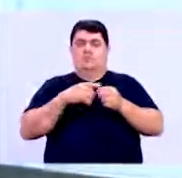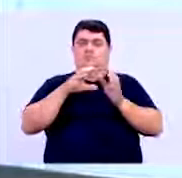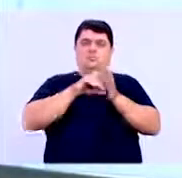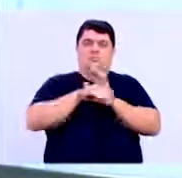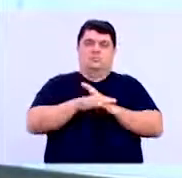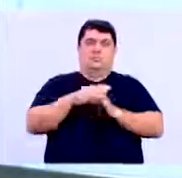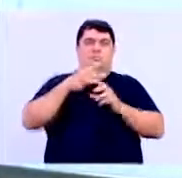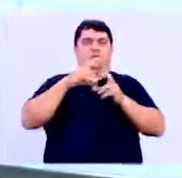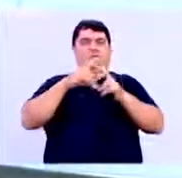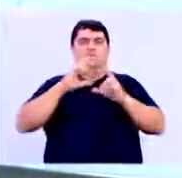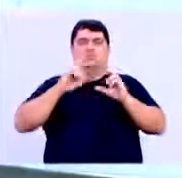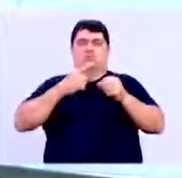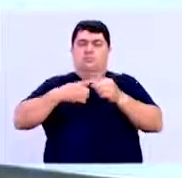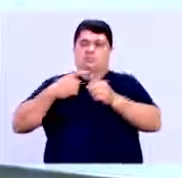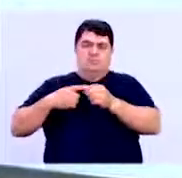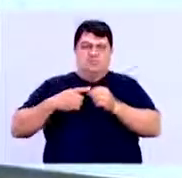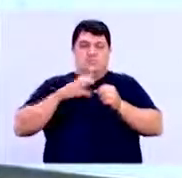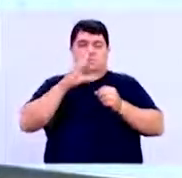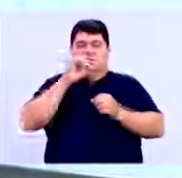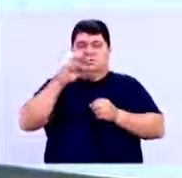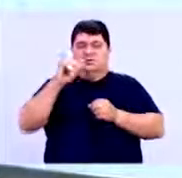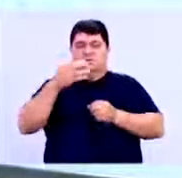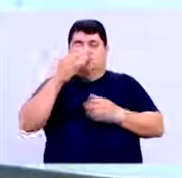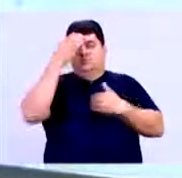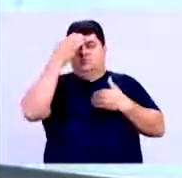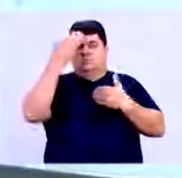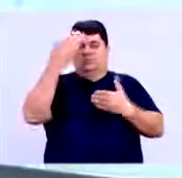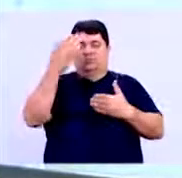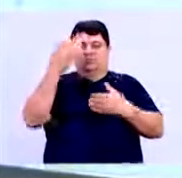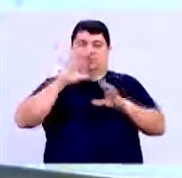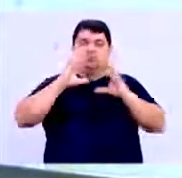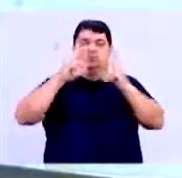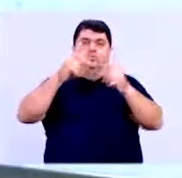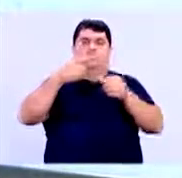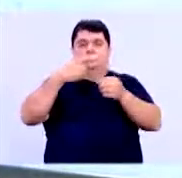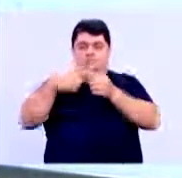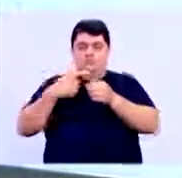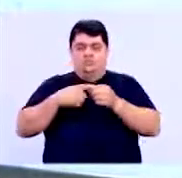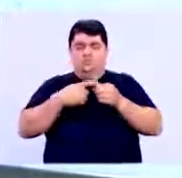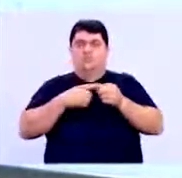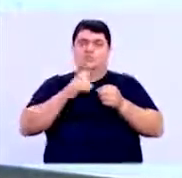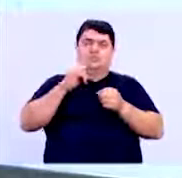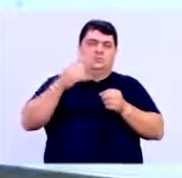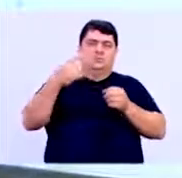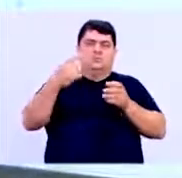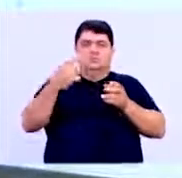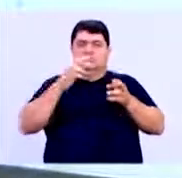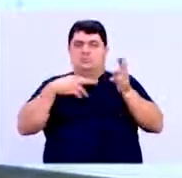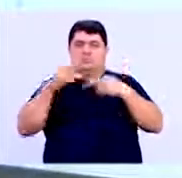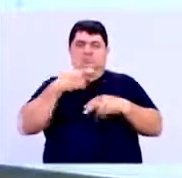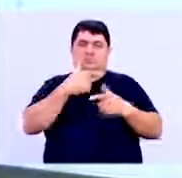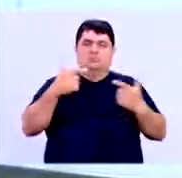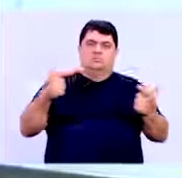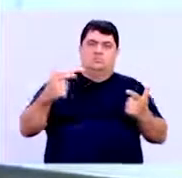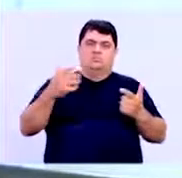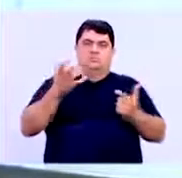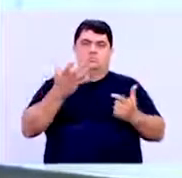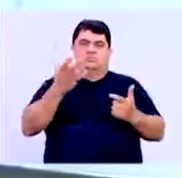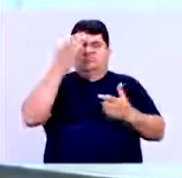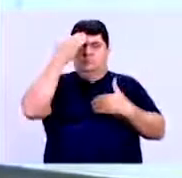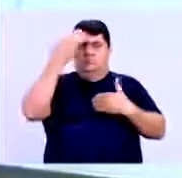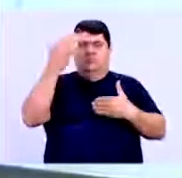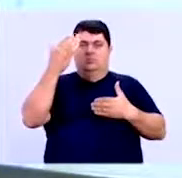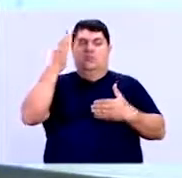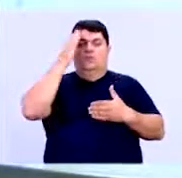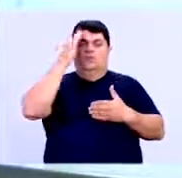Cacoal, Cerejeiras, que pontuaram muito bem, muito obrigado. E aos demais polos, talvez que não participaram, mas acredito eu, que entenderam